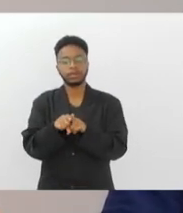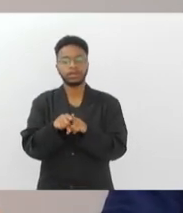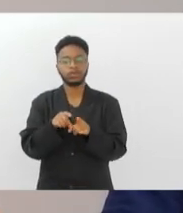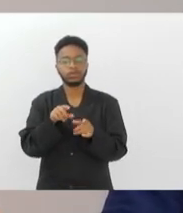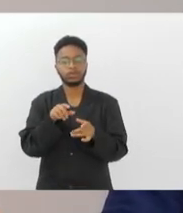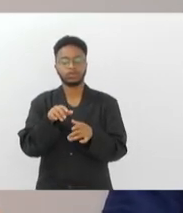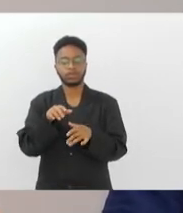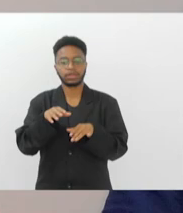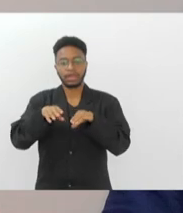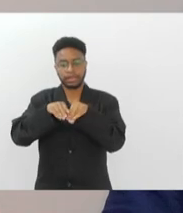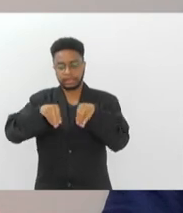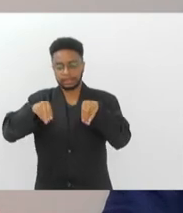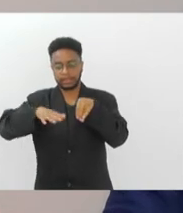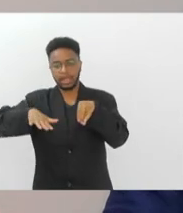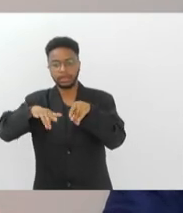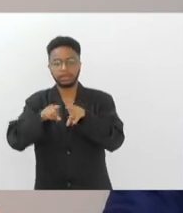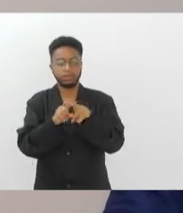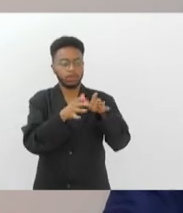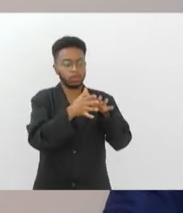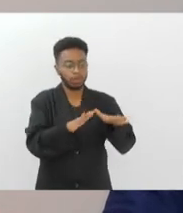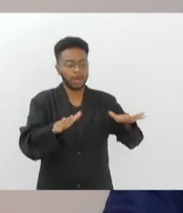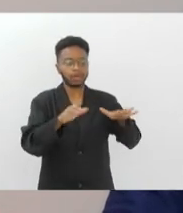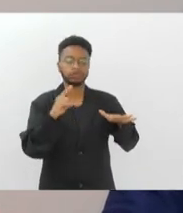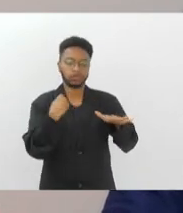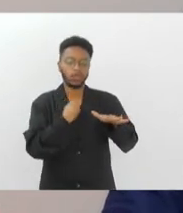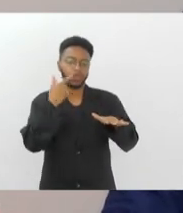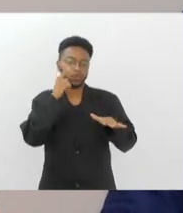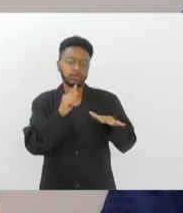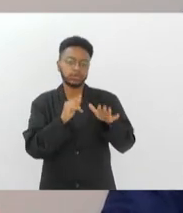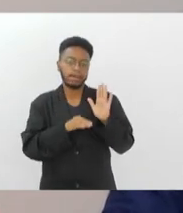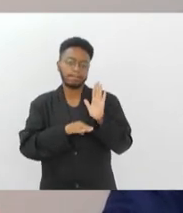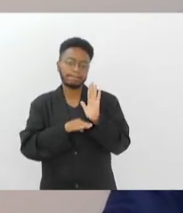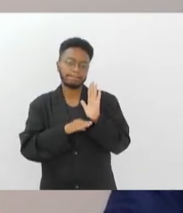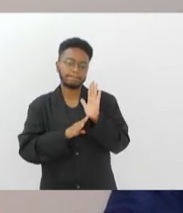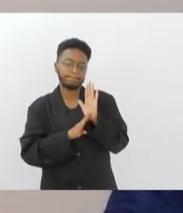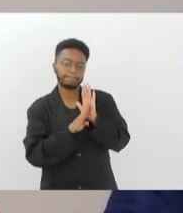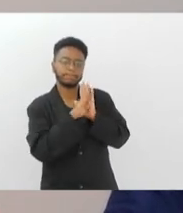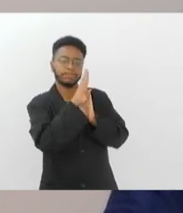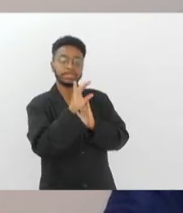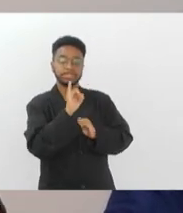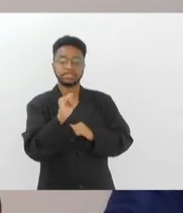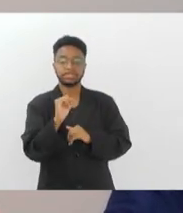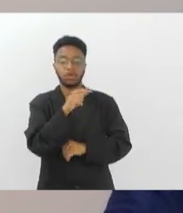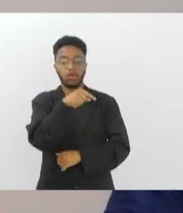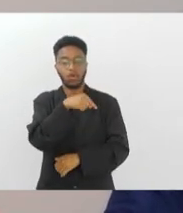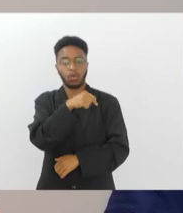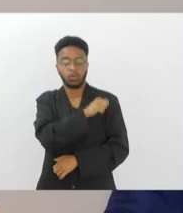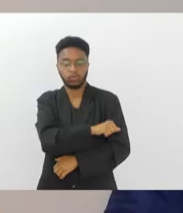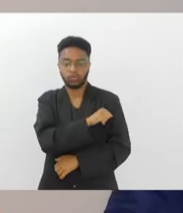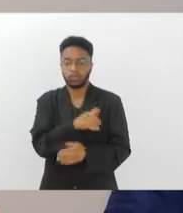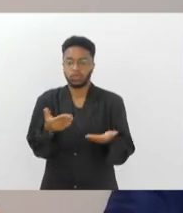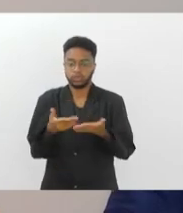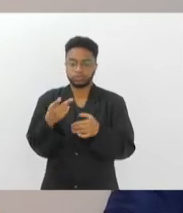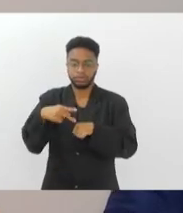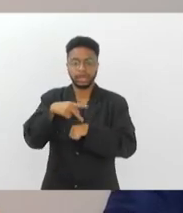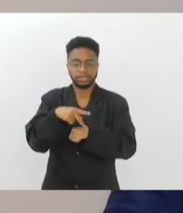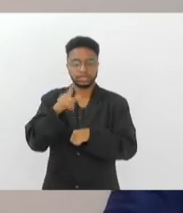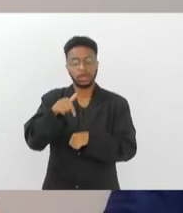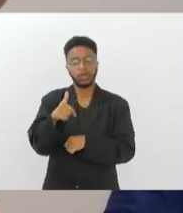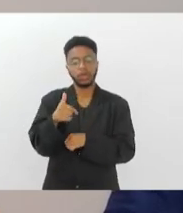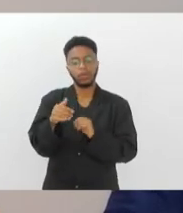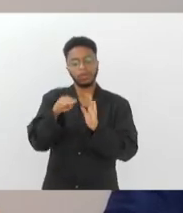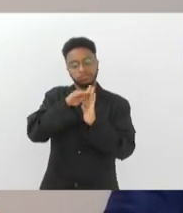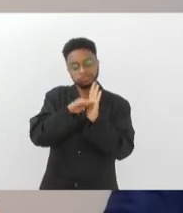em mar, especificamente, que nos levou realmente a essa posição do Estado do Rio de Janeiro, se fosse um país, ser o décimo maior produtor de petróleo, um país